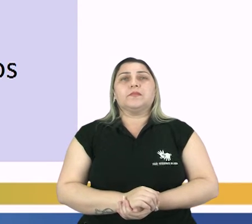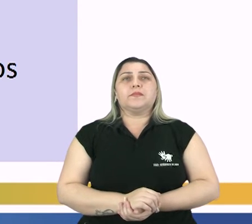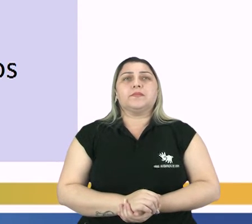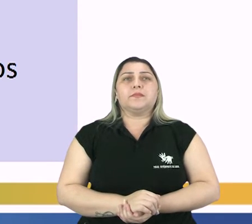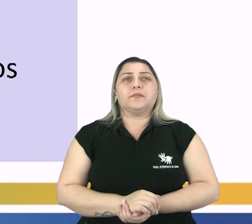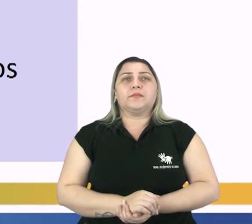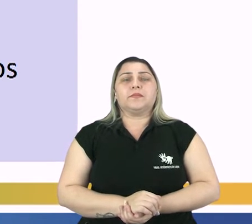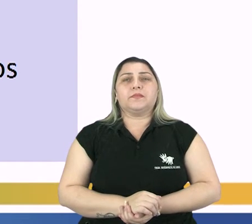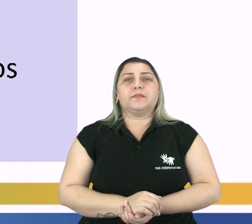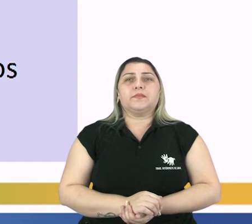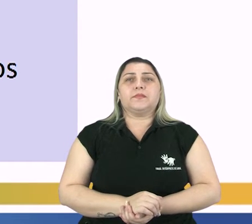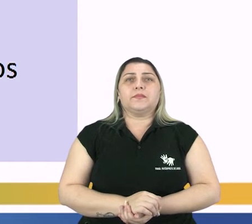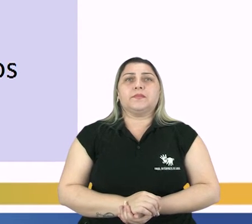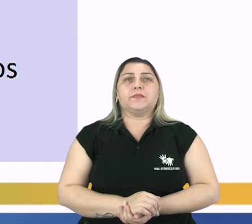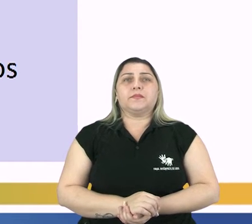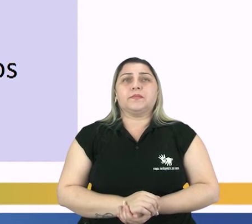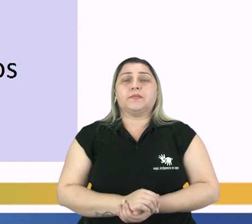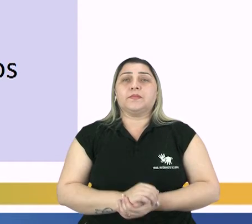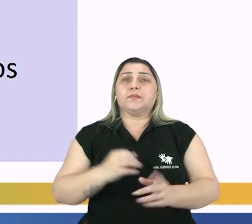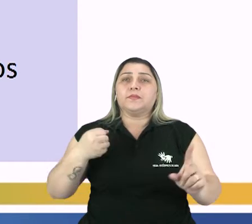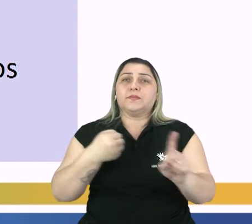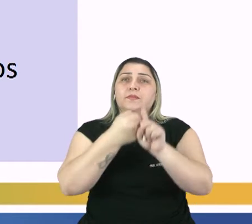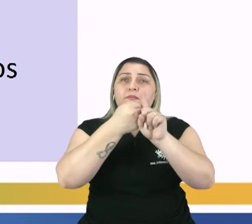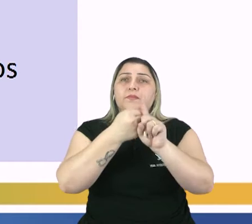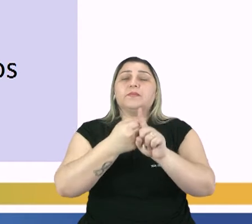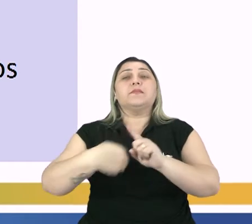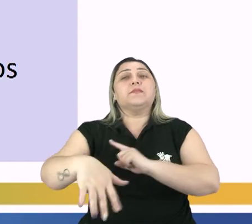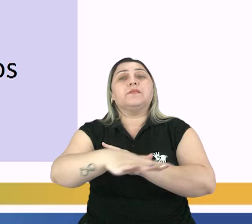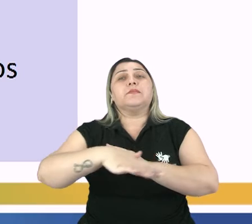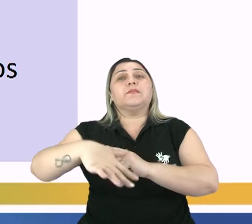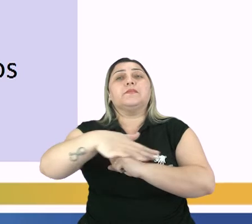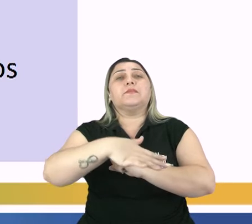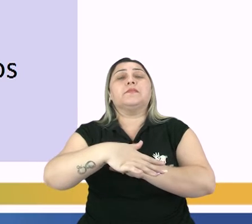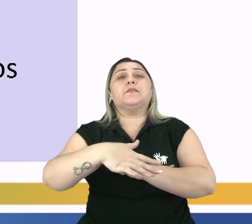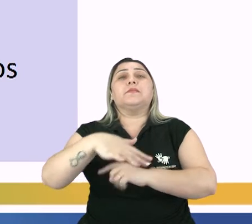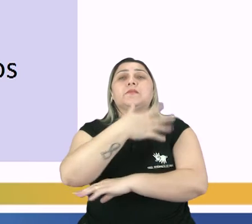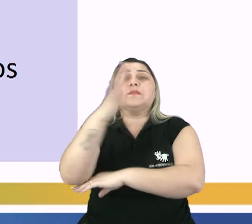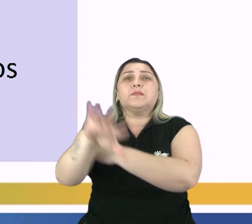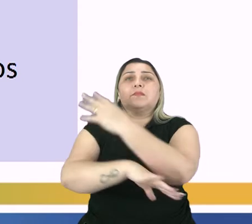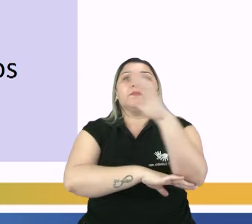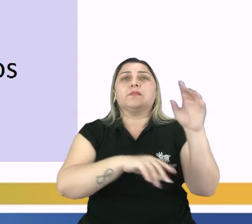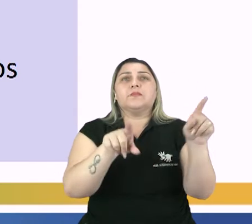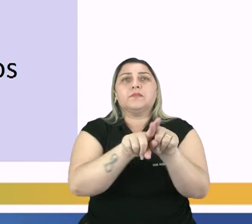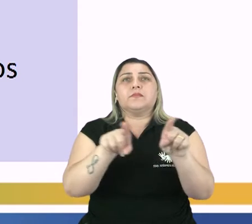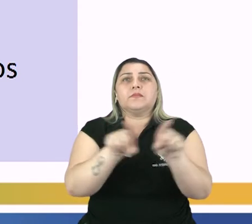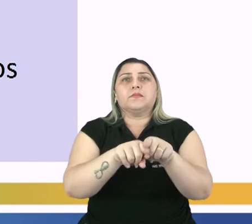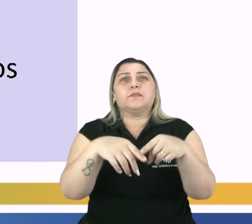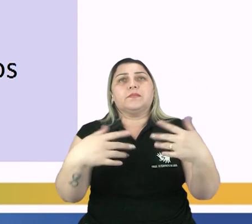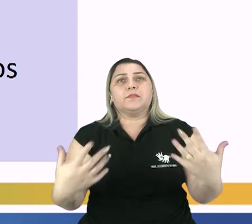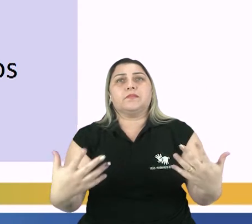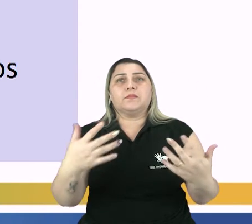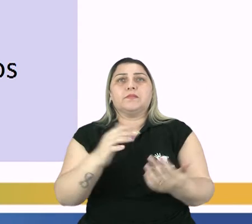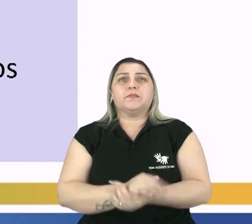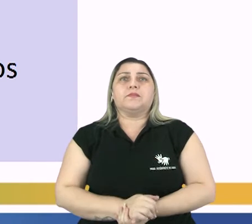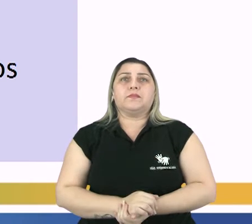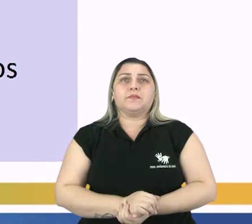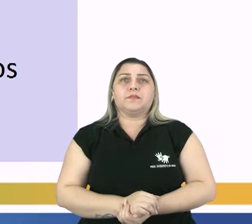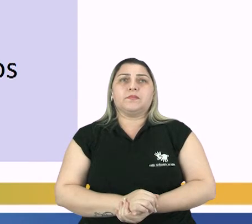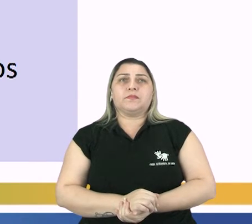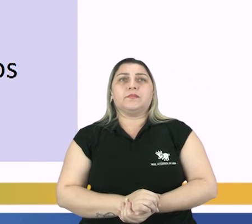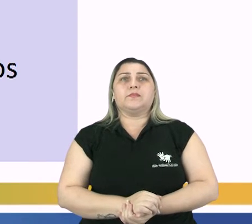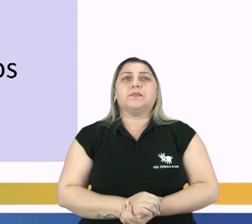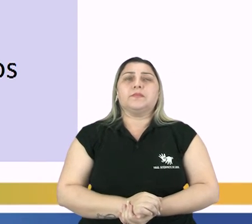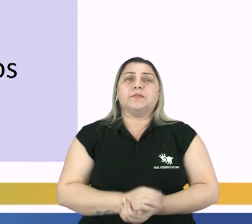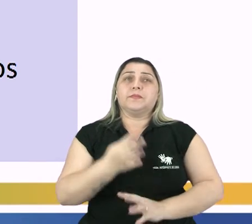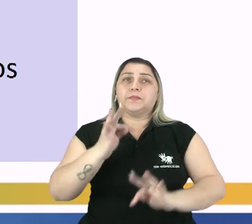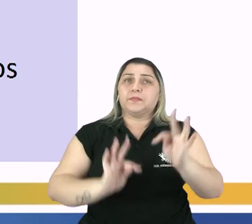questão aí, né? E esses impactos vão ser tanto sociais como ambientais também, em relação à evolução da